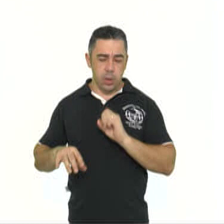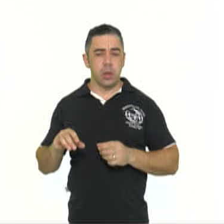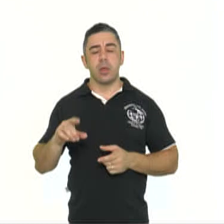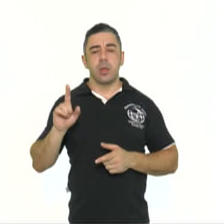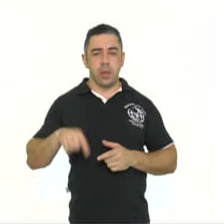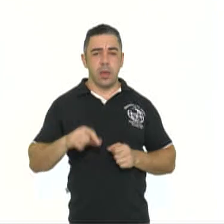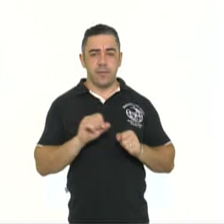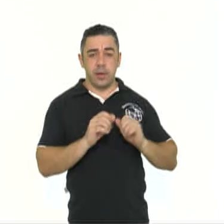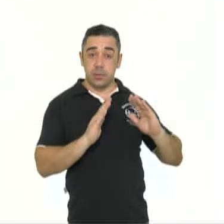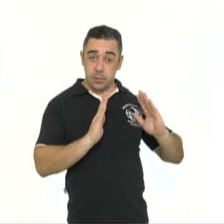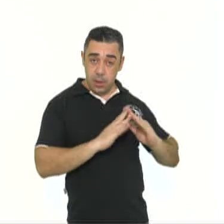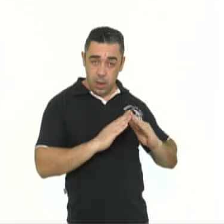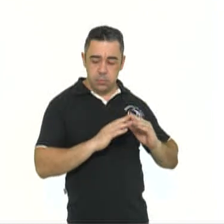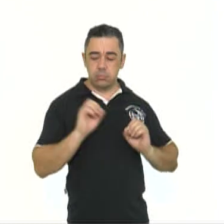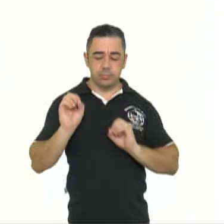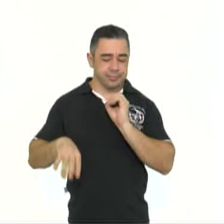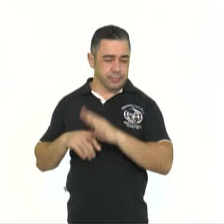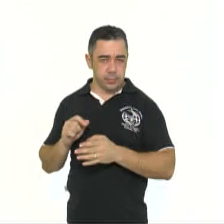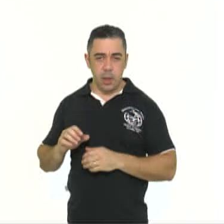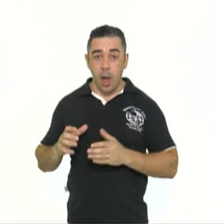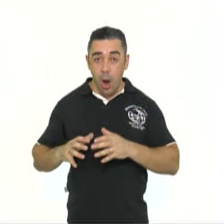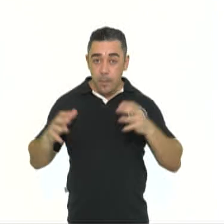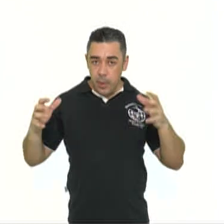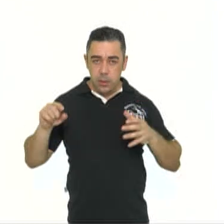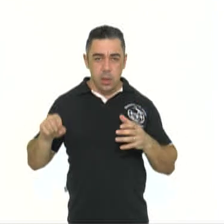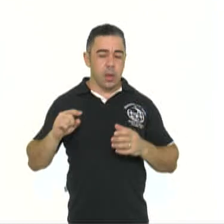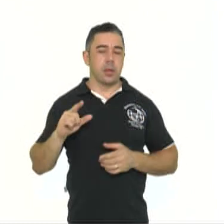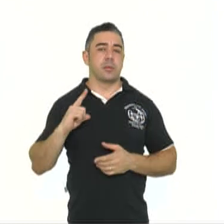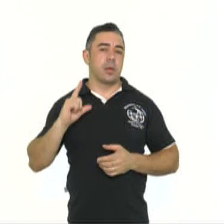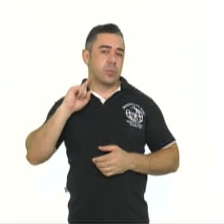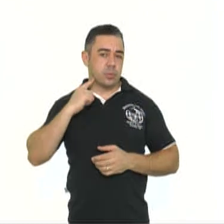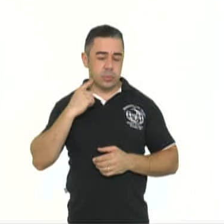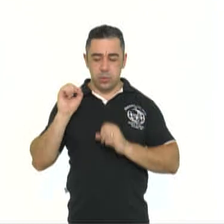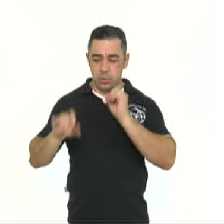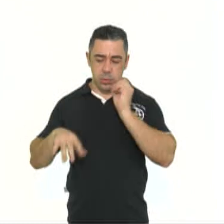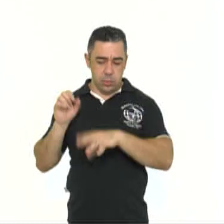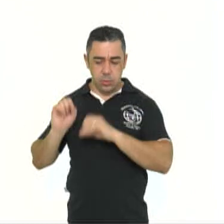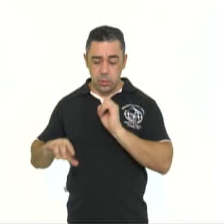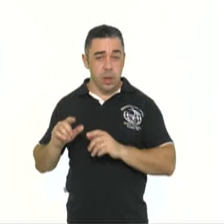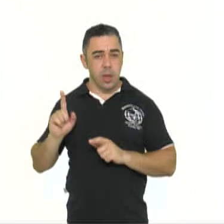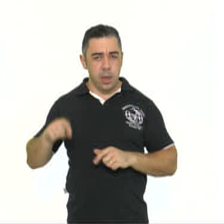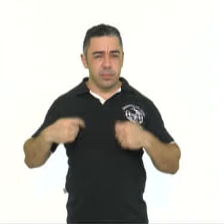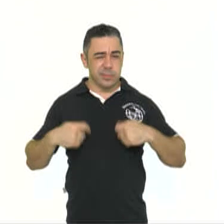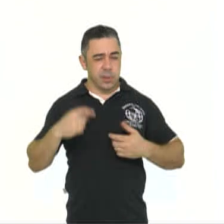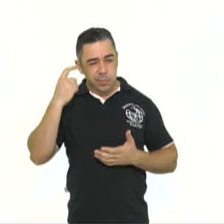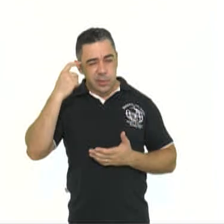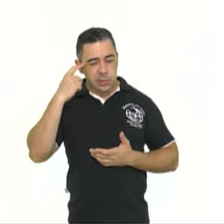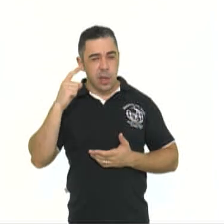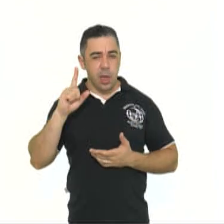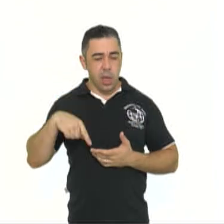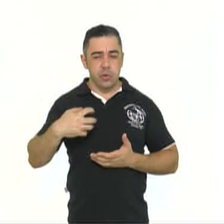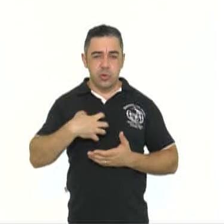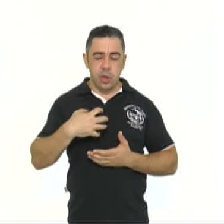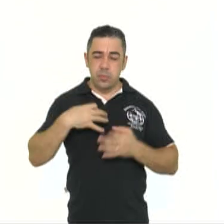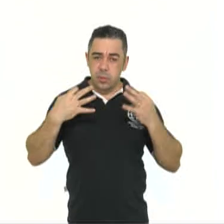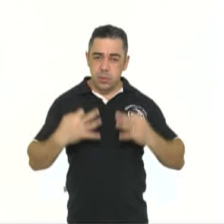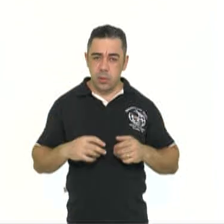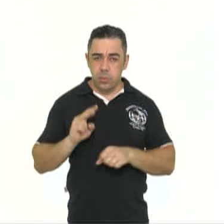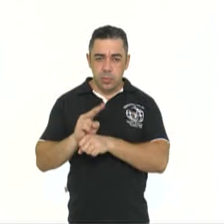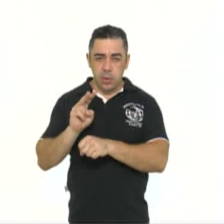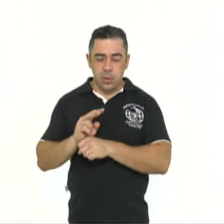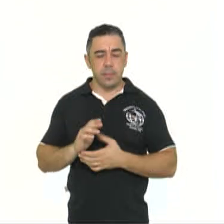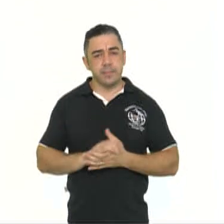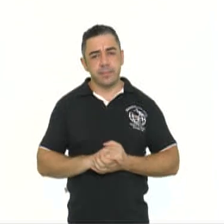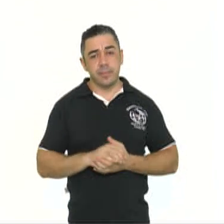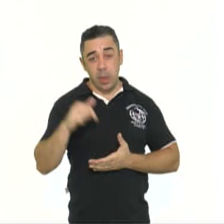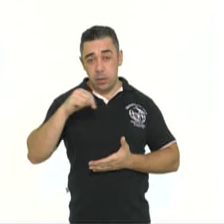gerados em residências. O aumento da produção de resíduos sólidos leva à necessidade de se pensar em maneiras adequadas do tratamento.